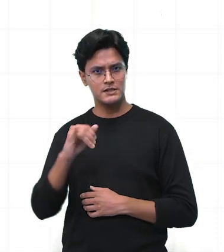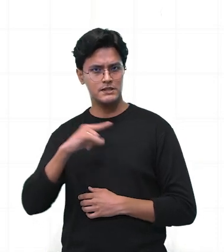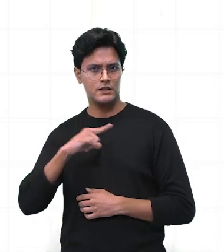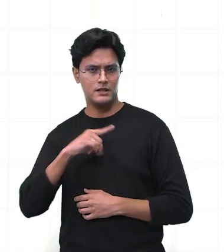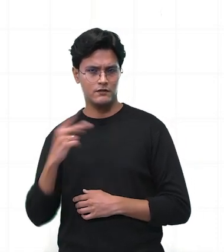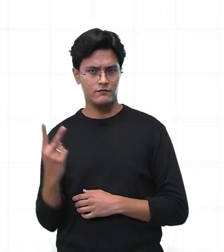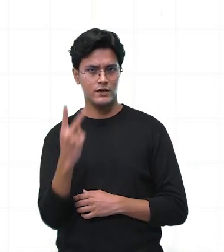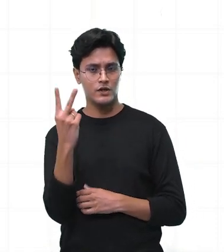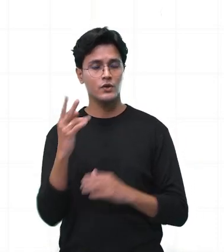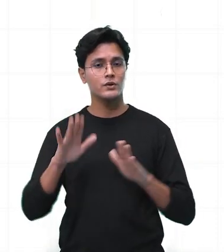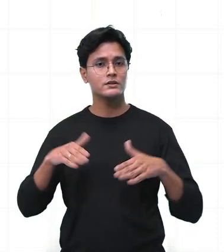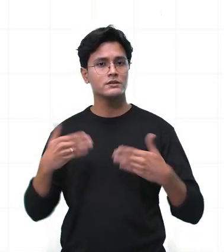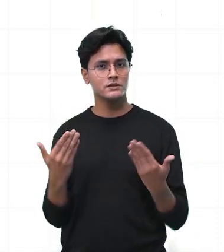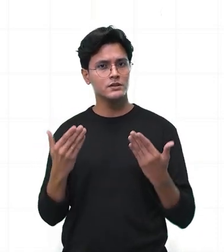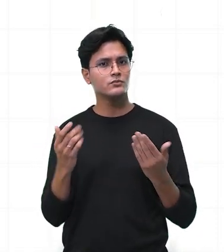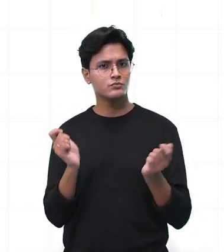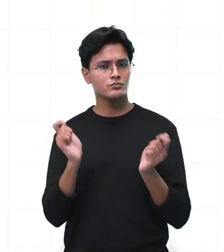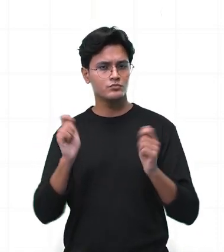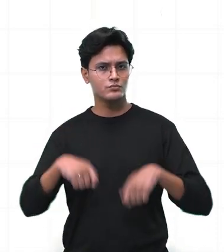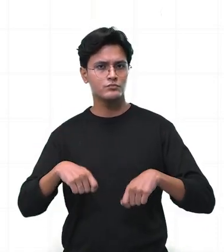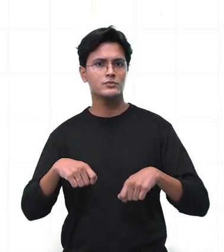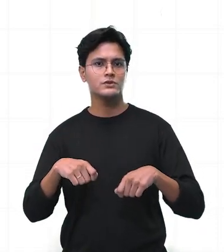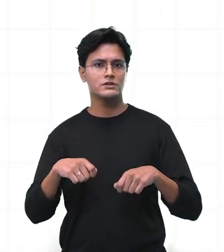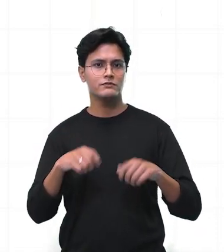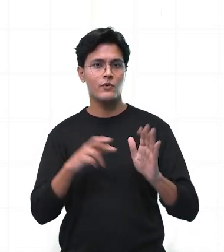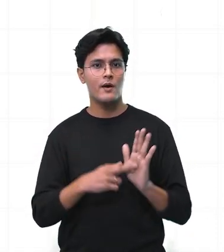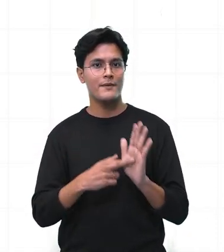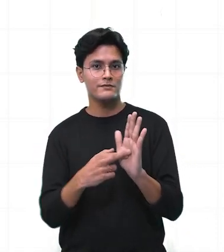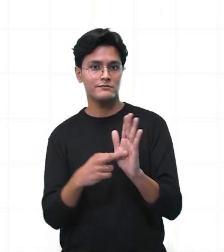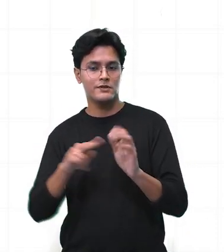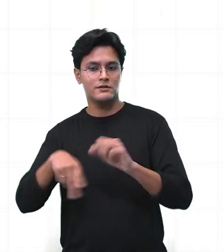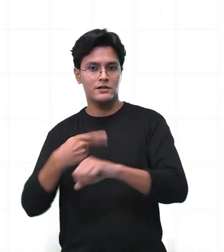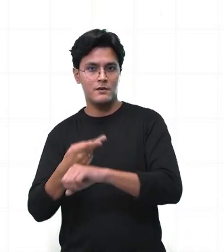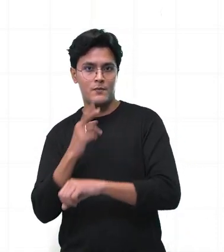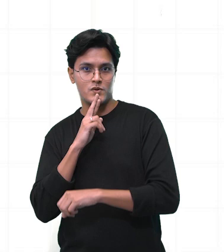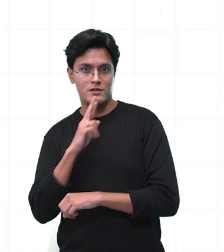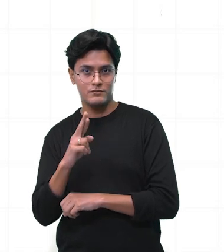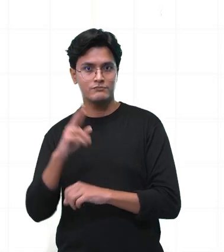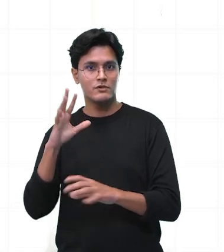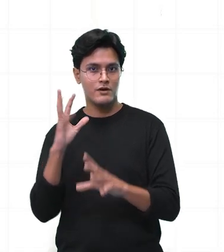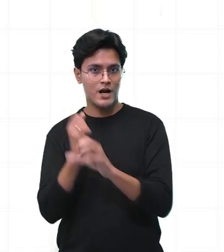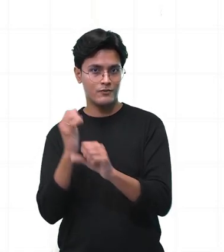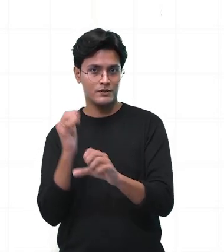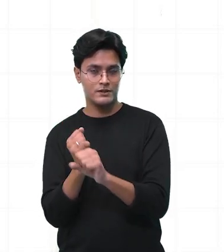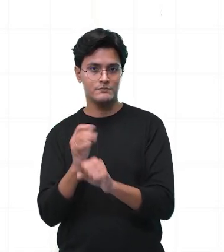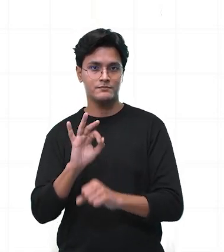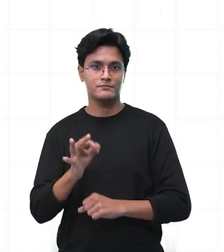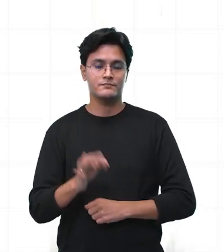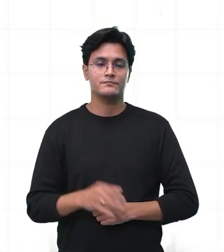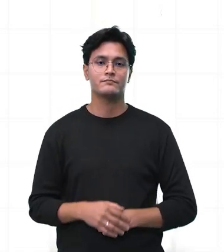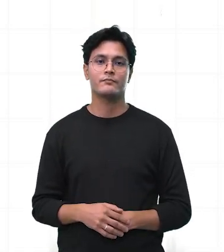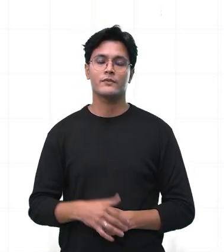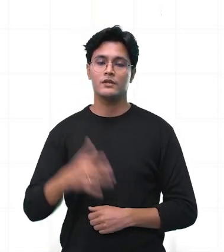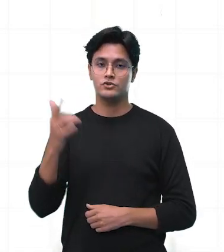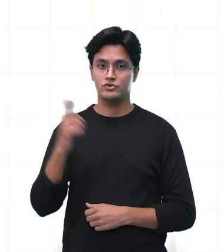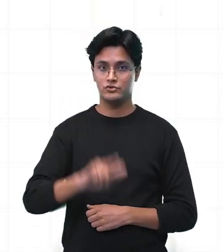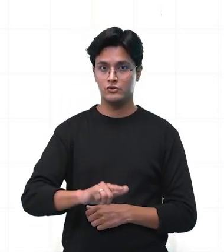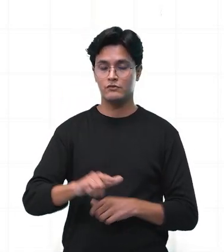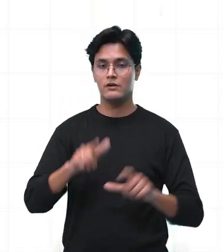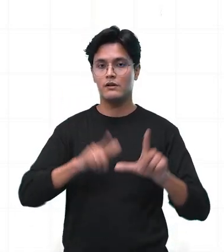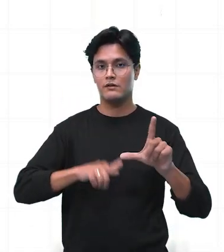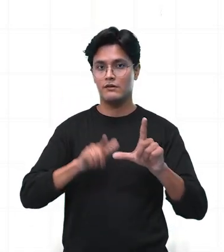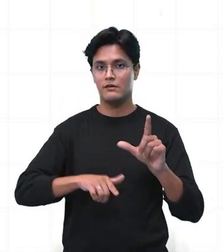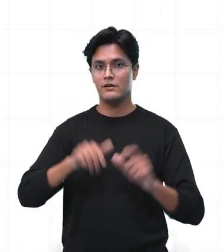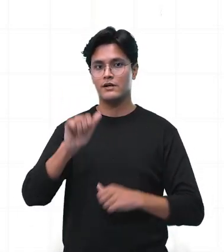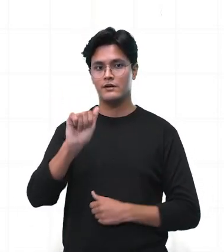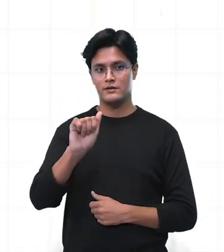valores, então eu posso fazer a representação, ou seja, fazer o cálculo. Então, eu vou repetir aqui, ó. A letra A